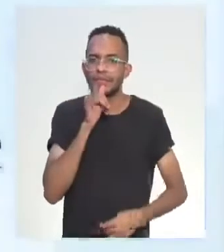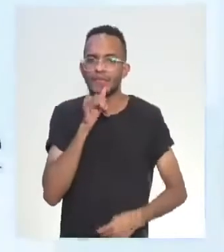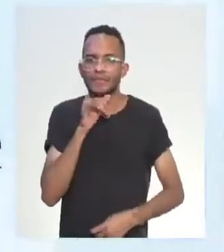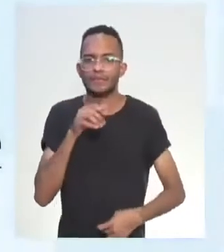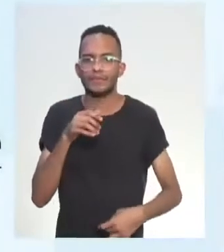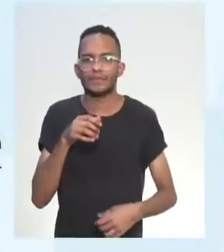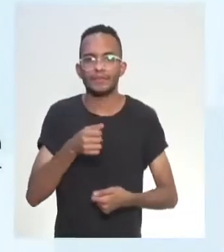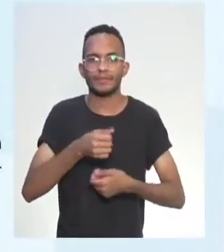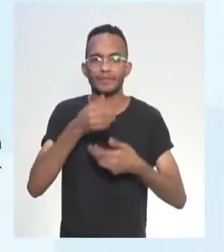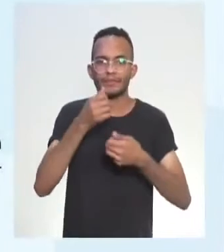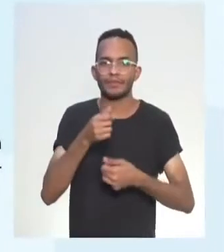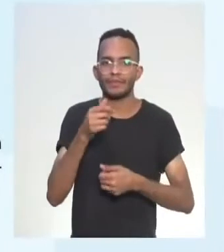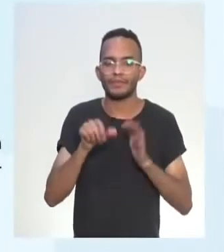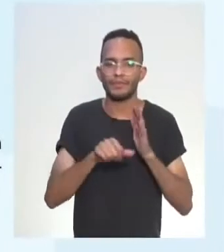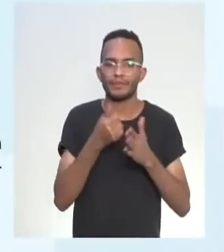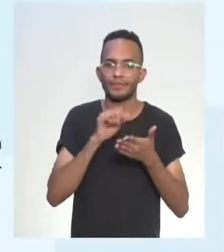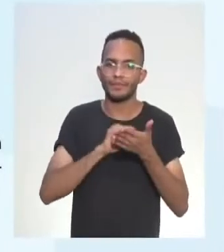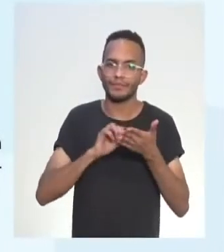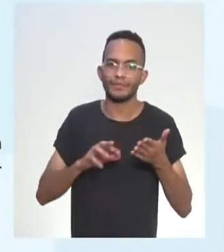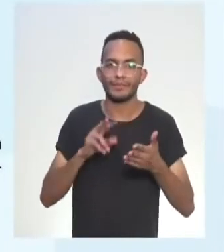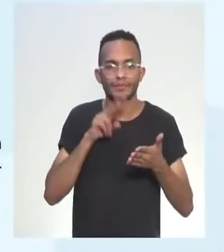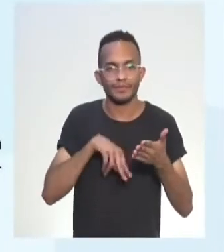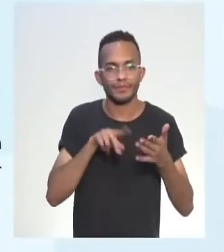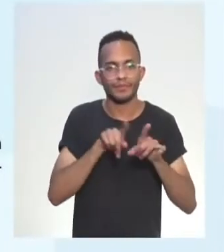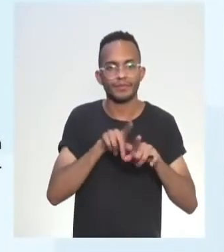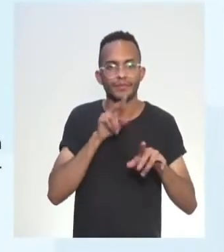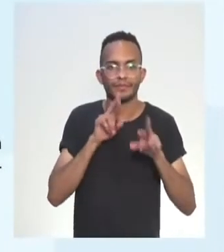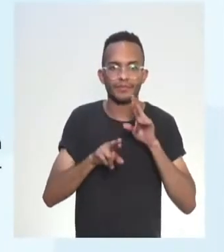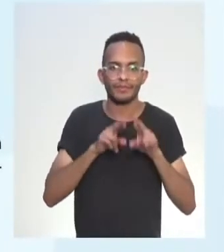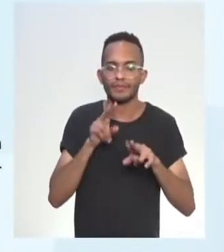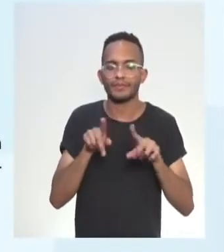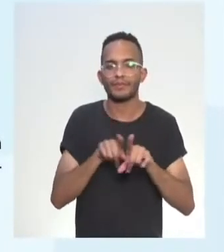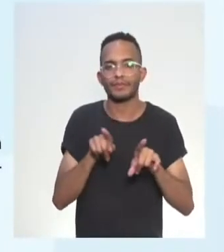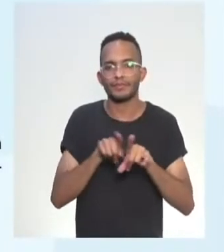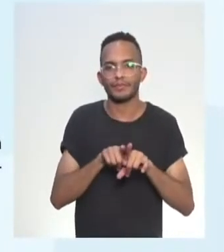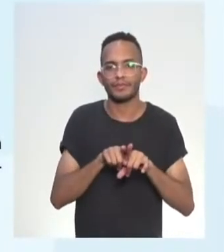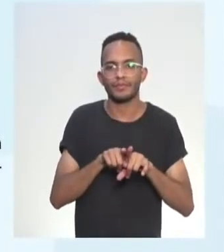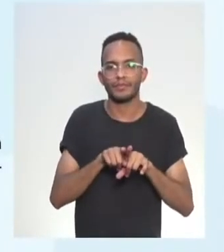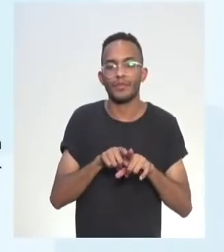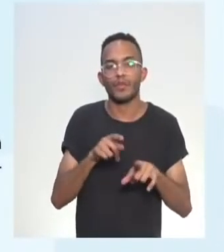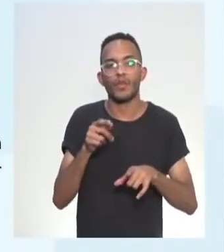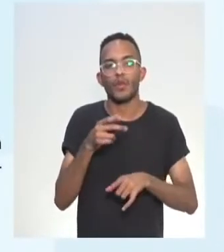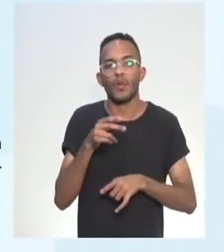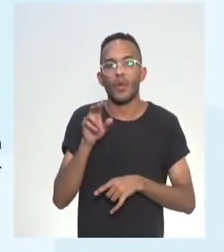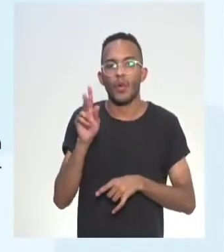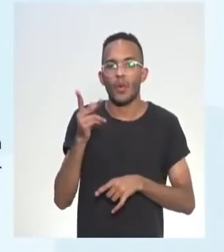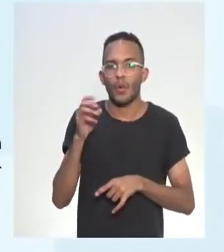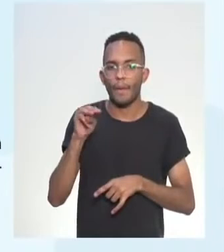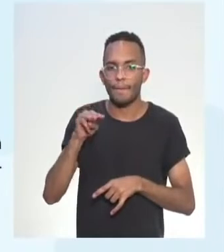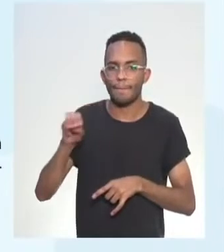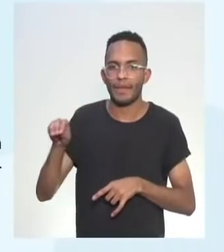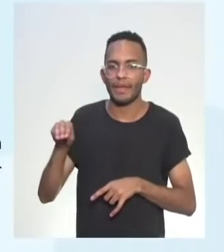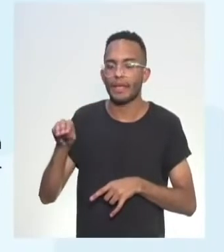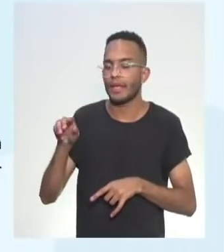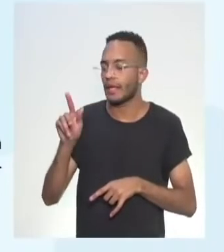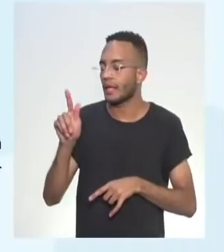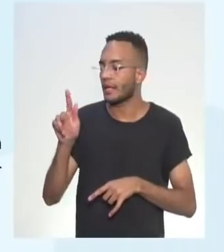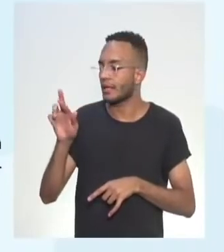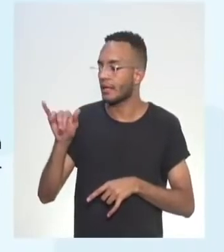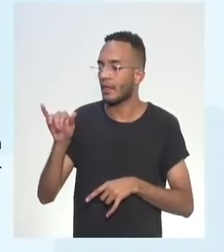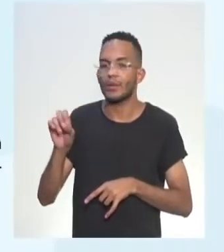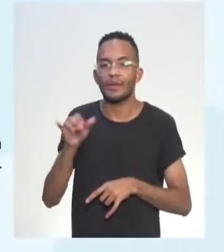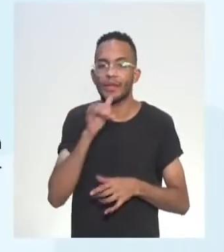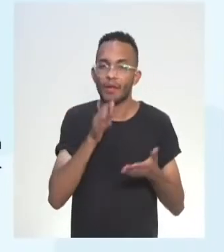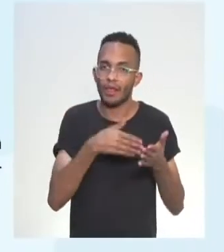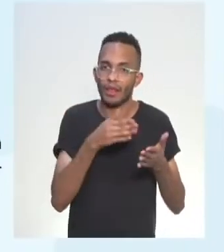Chat atividade 1. Leia e responda a questão. Nós temos aí a tirinha do Homem Grilo. Ah, isso aí está no caderno Aprender Sempre. Quem